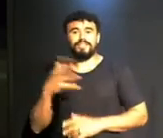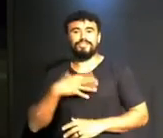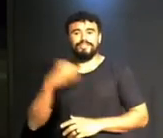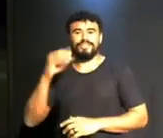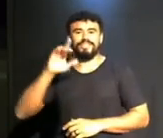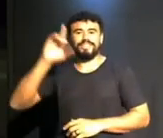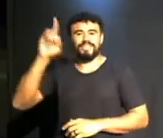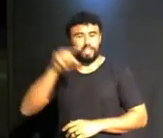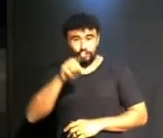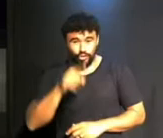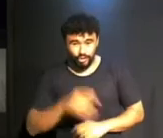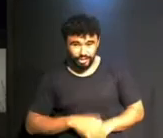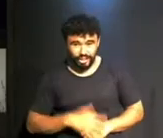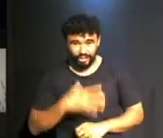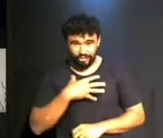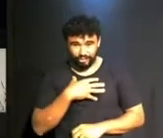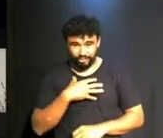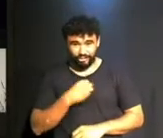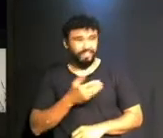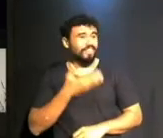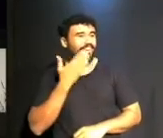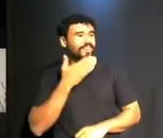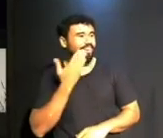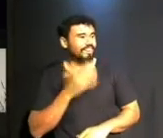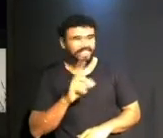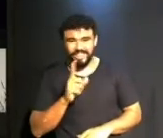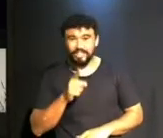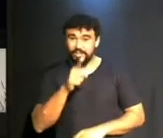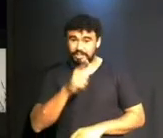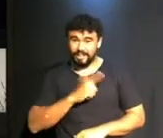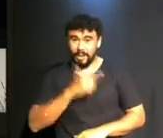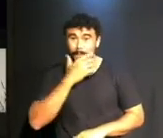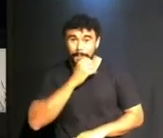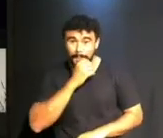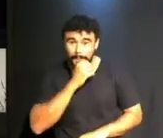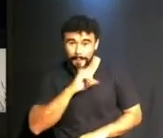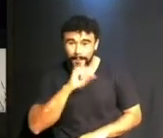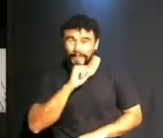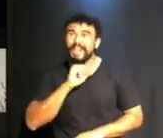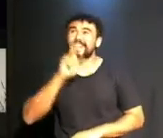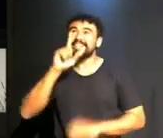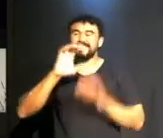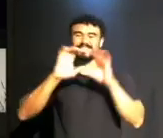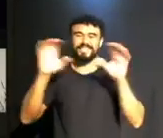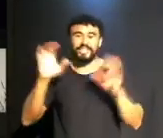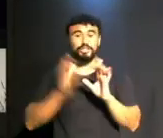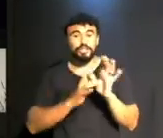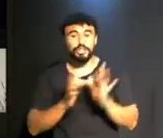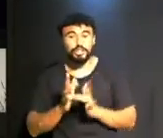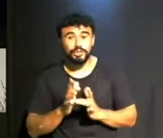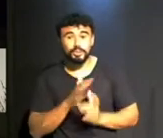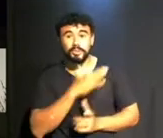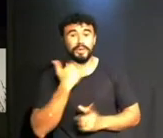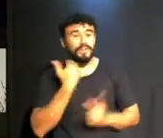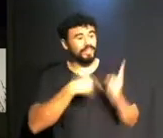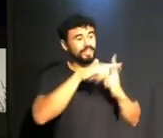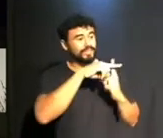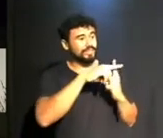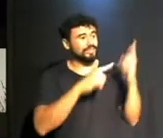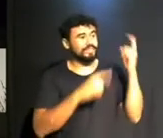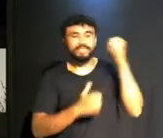você não é filho de chocadeira não você tem um pai celestial Jesus morreu na cruz por nós